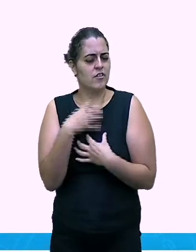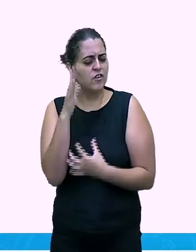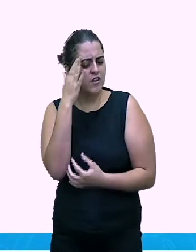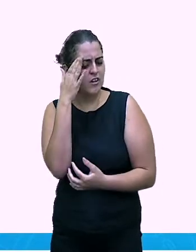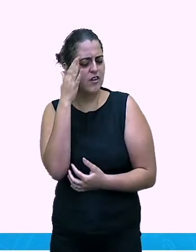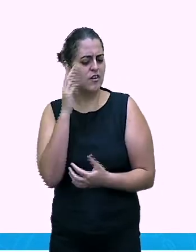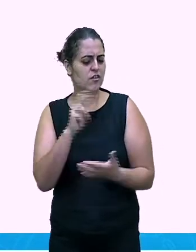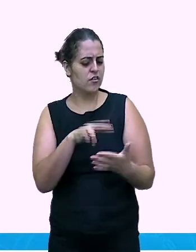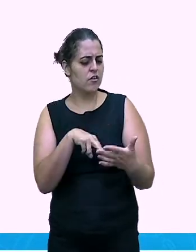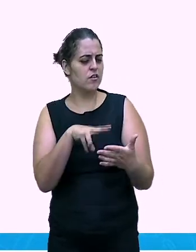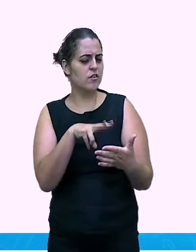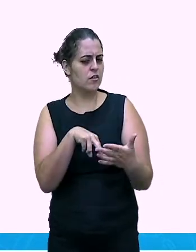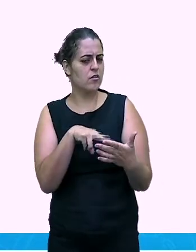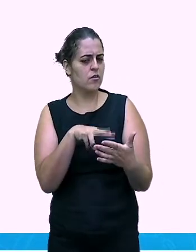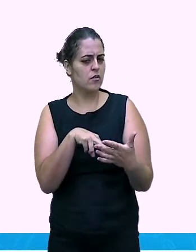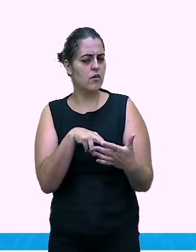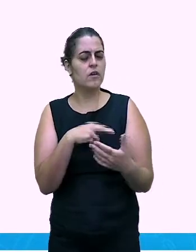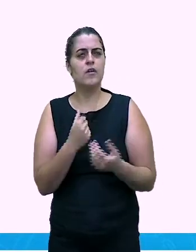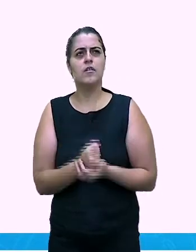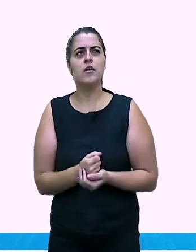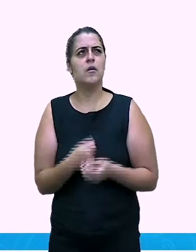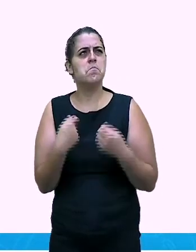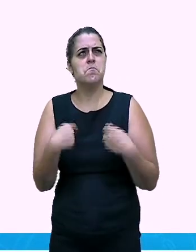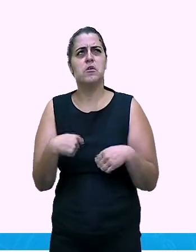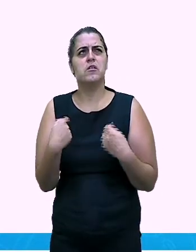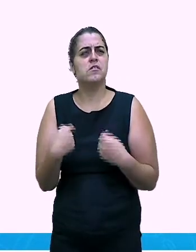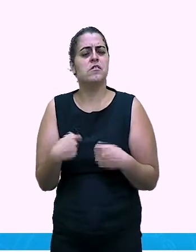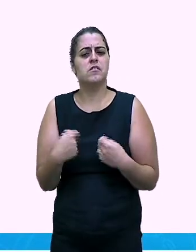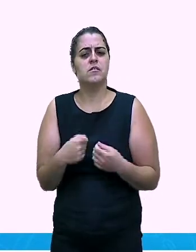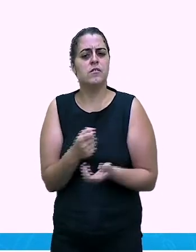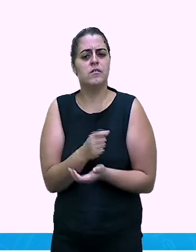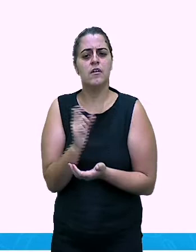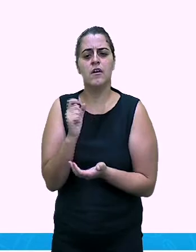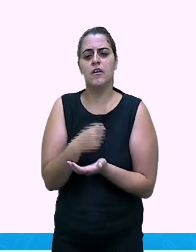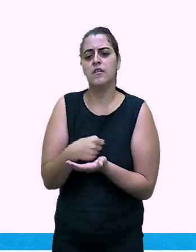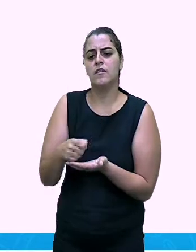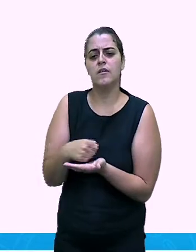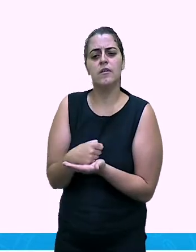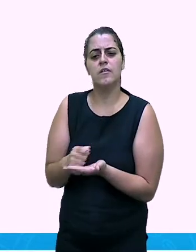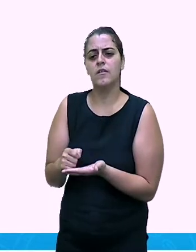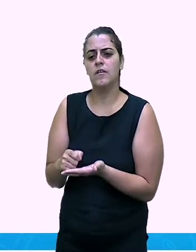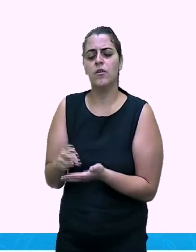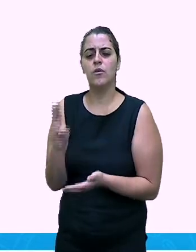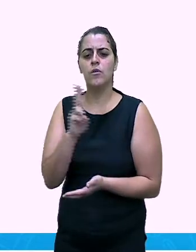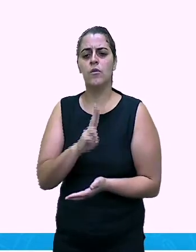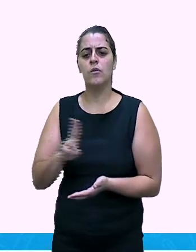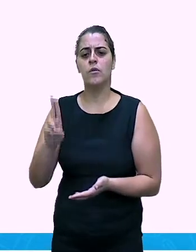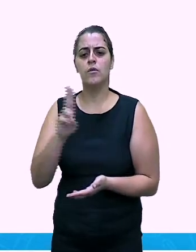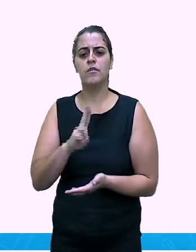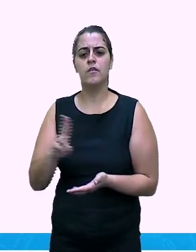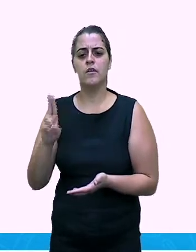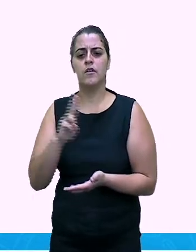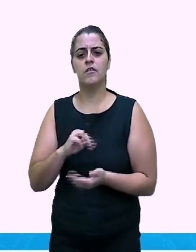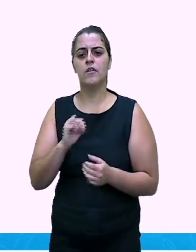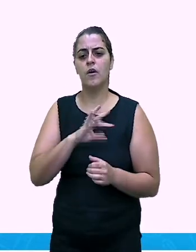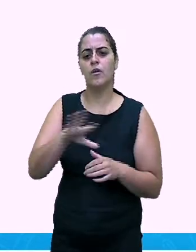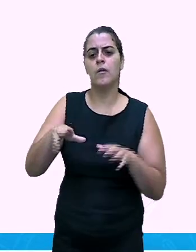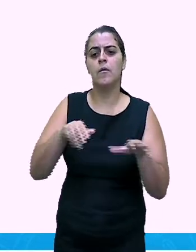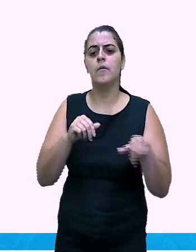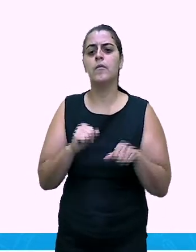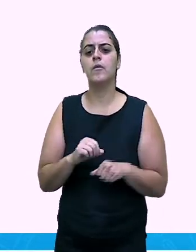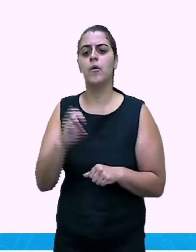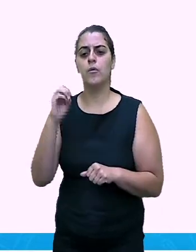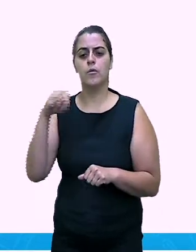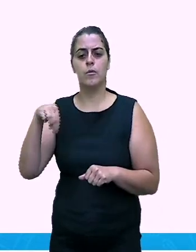fazer uma leitura sem depender da escrita em si. Utiliza onomatopeia.